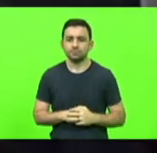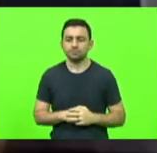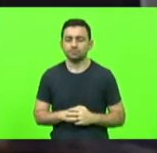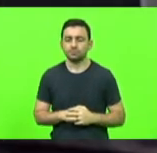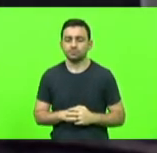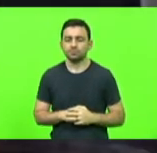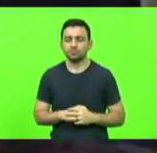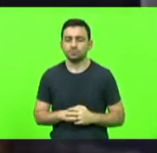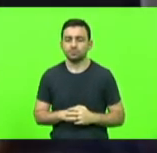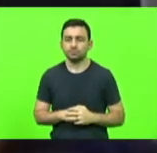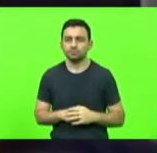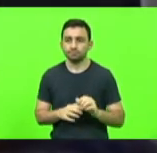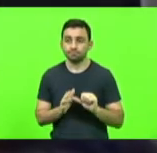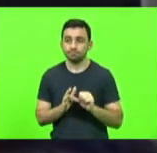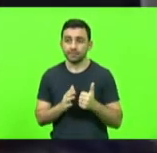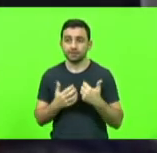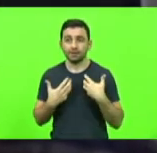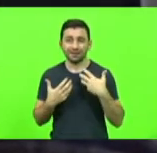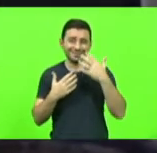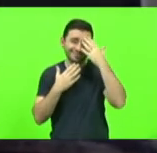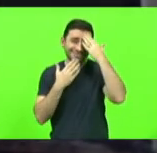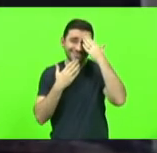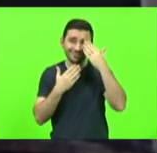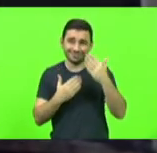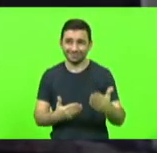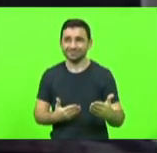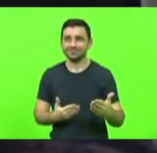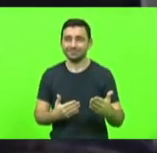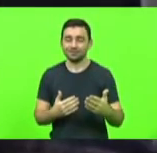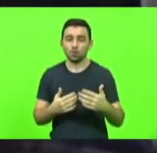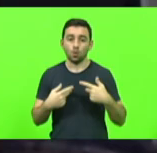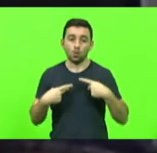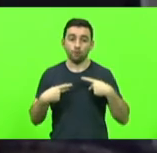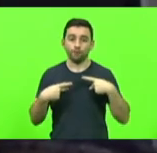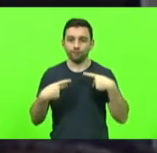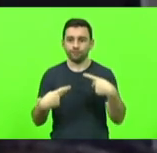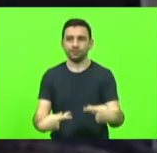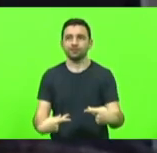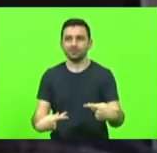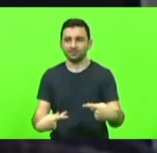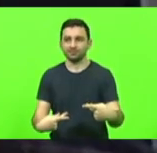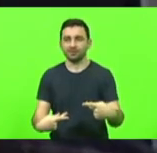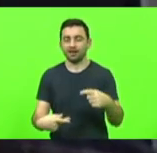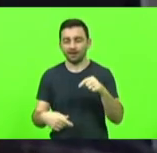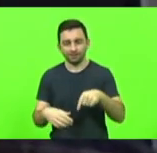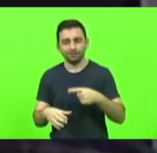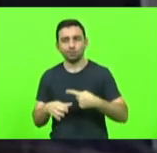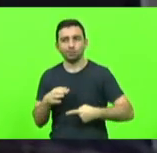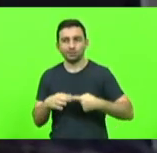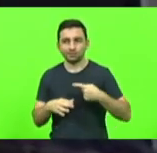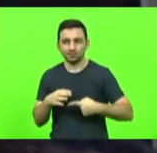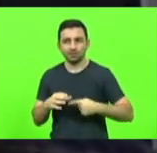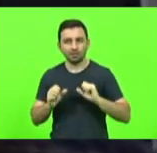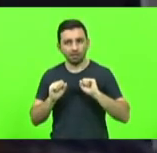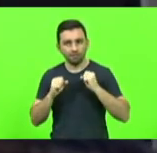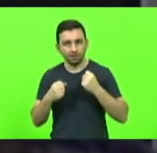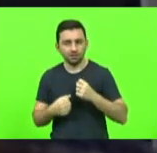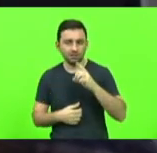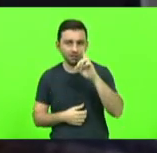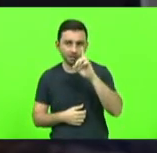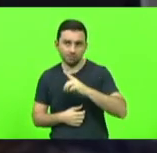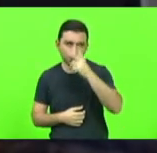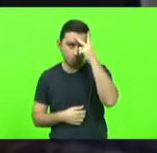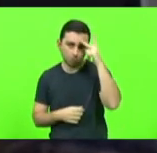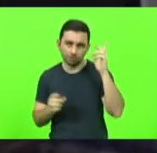Então, primeiramente, quero agradecer ao convite por essa comissão, né, de defesa dos direitos da pessoa com